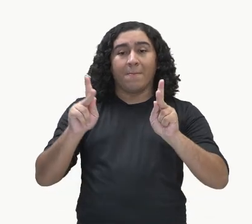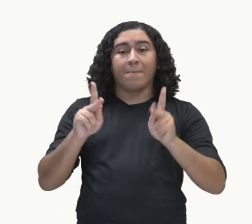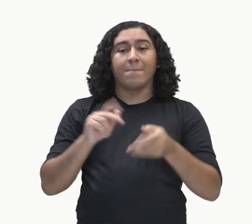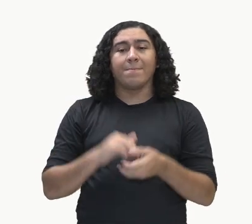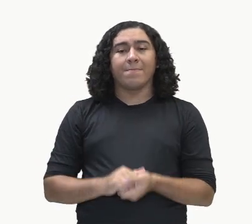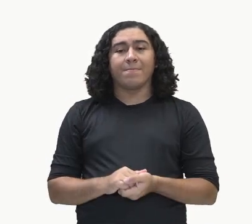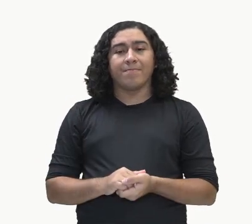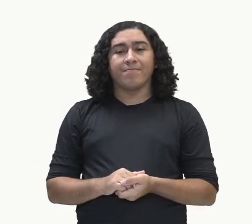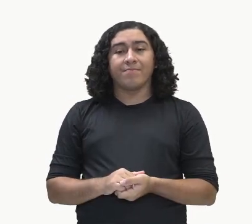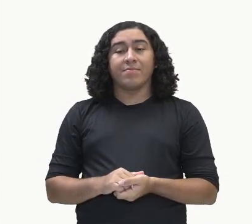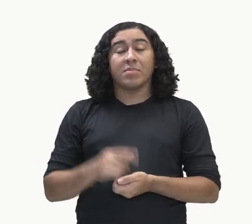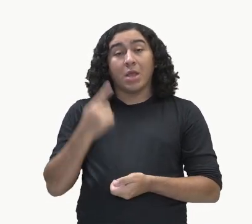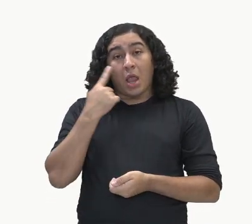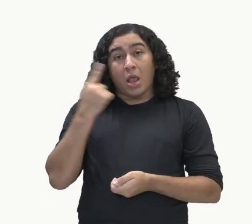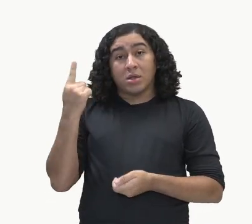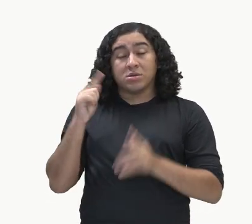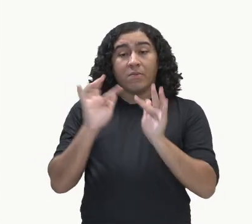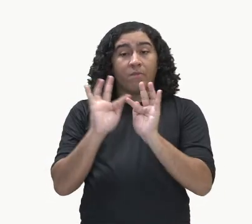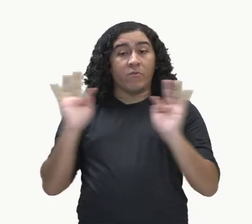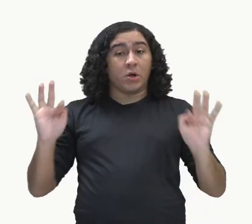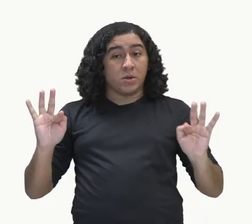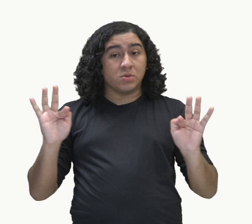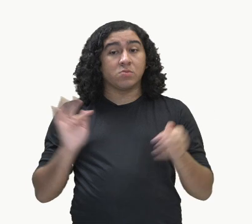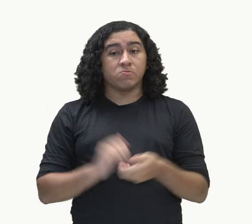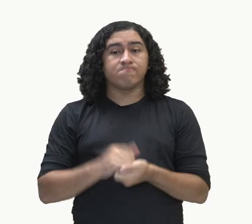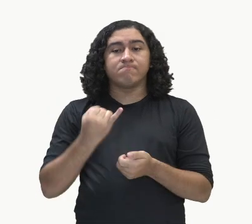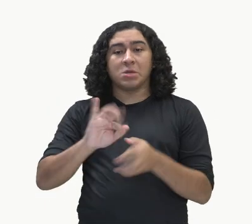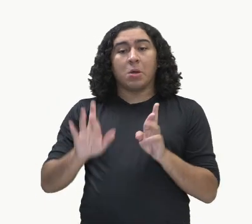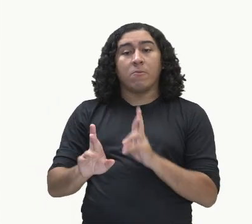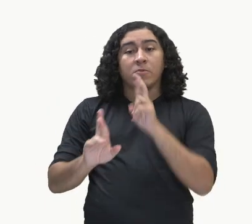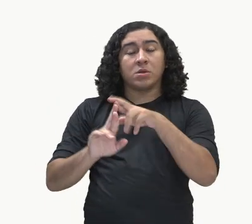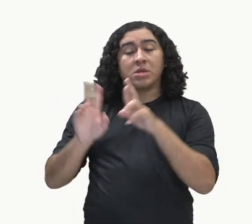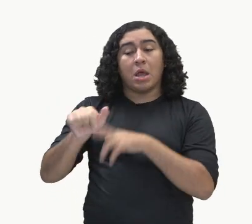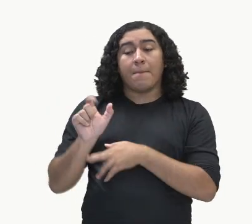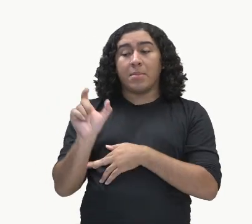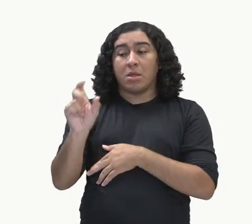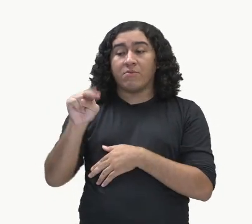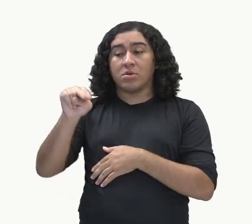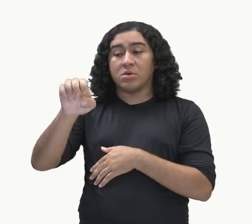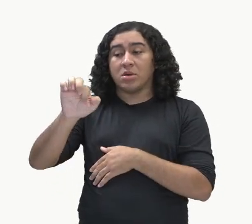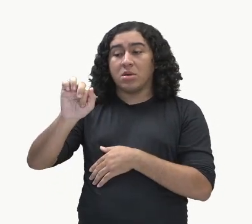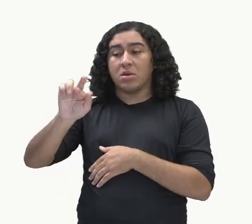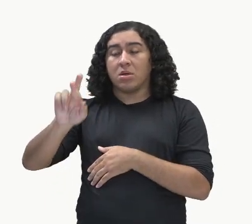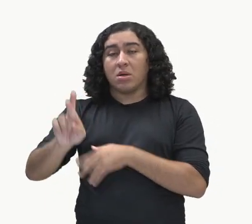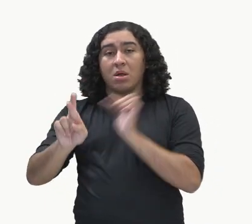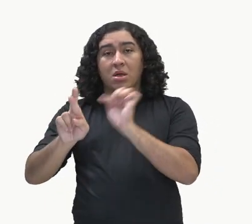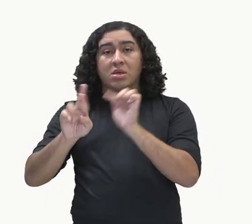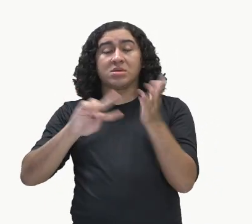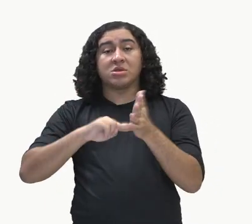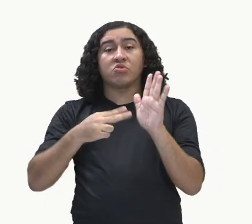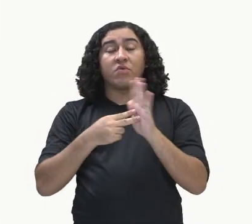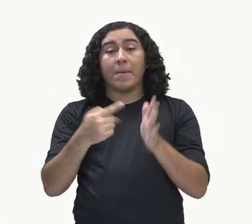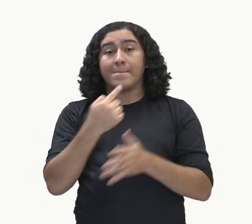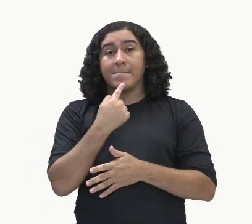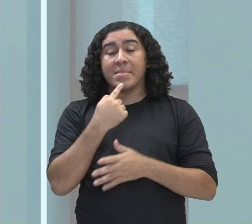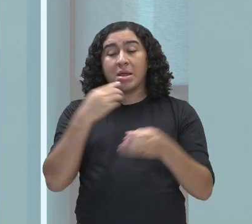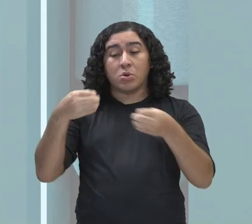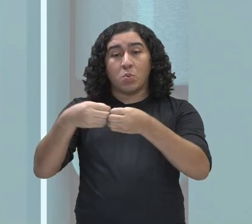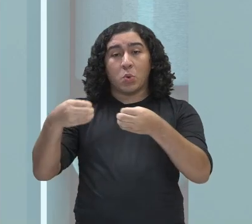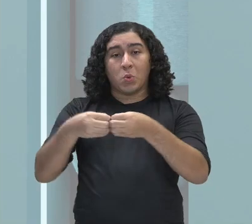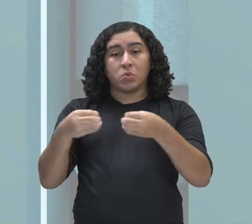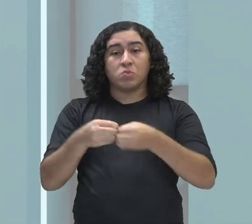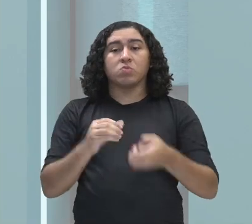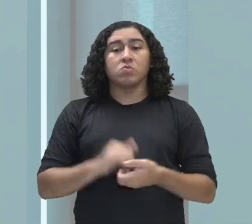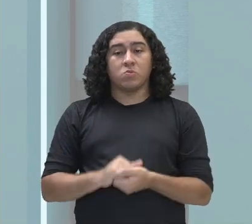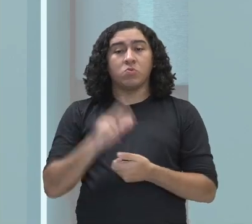Então, nesse caso aí dessa frase, como a minha referência é a palavra near, que significa perto ou próximo, eu estou